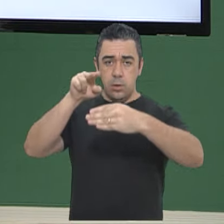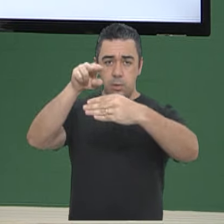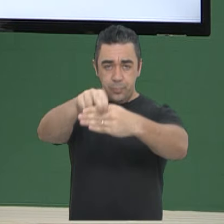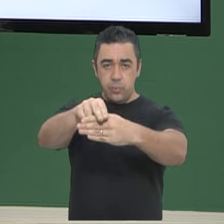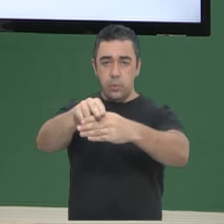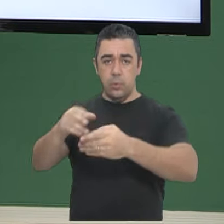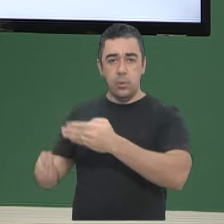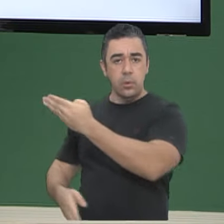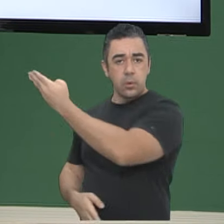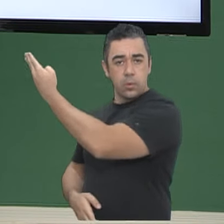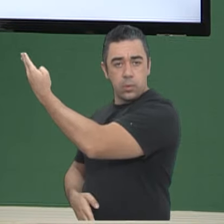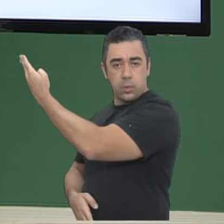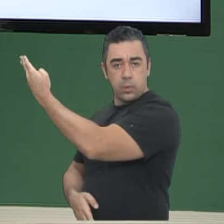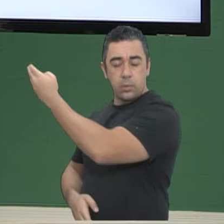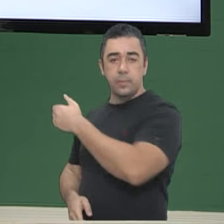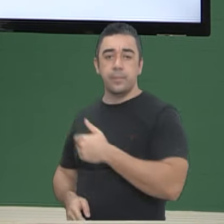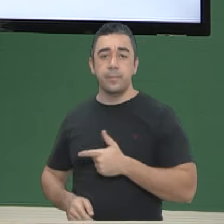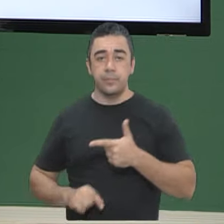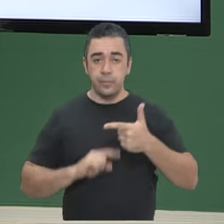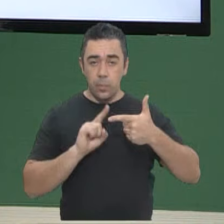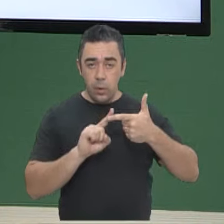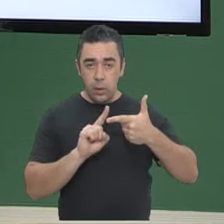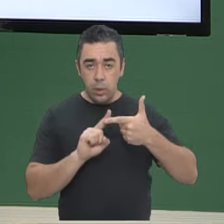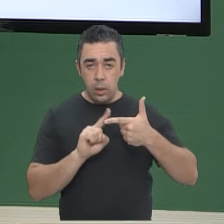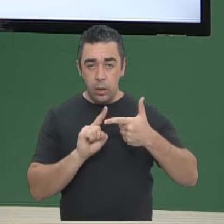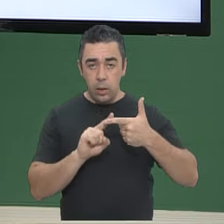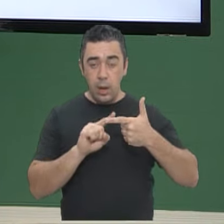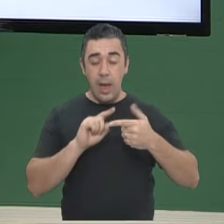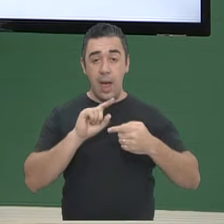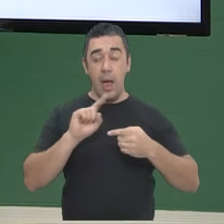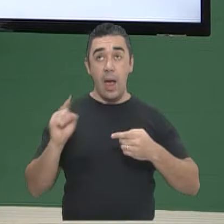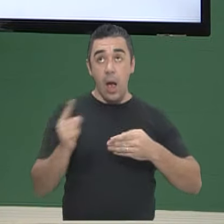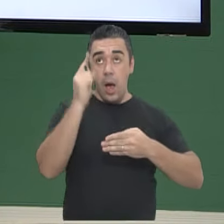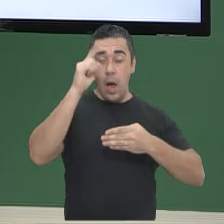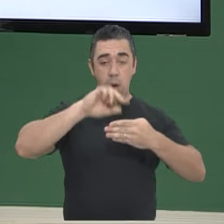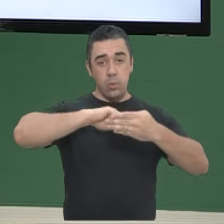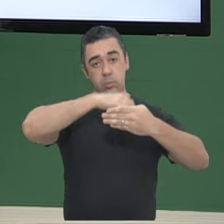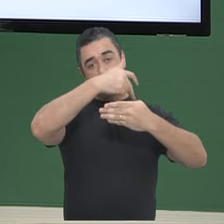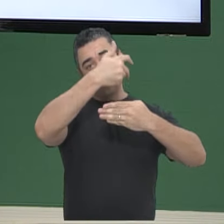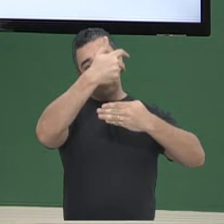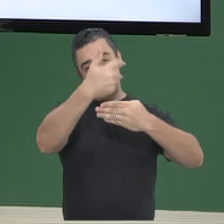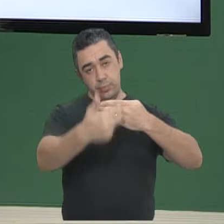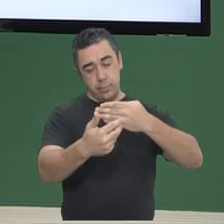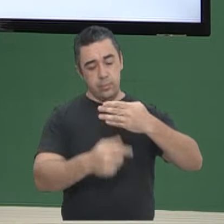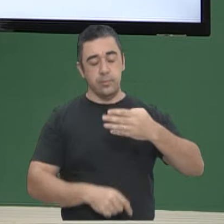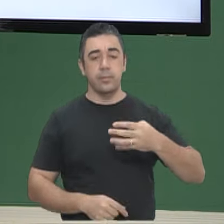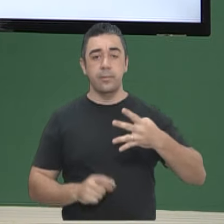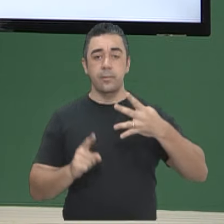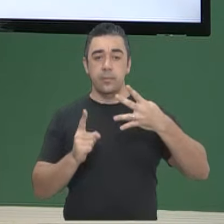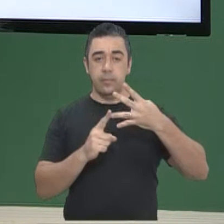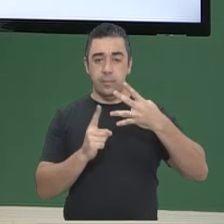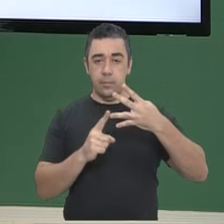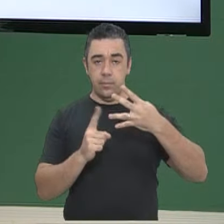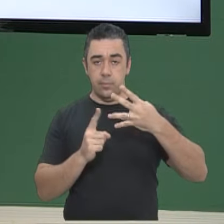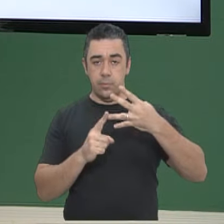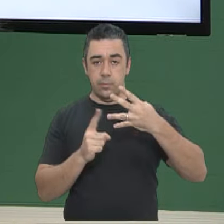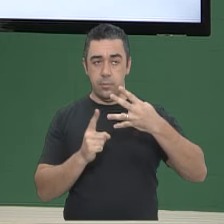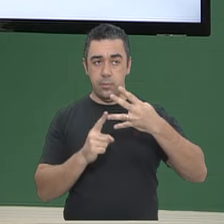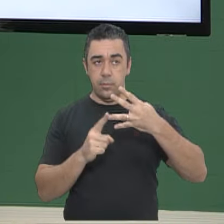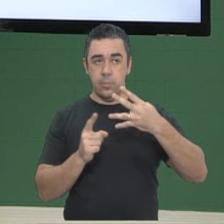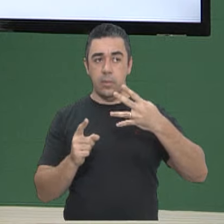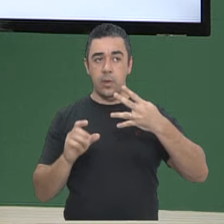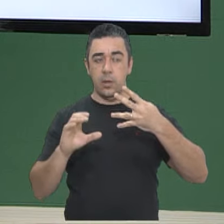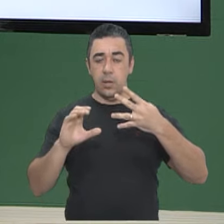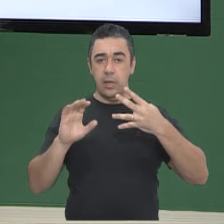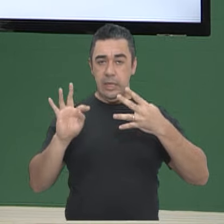direita. Temos o salto em altura, essa é a imagem da esquerda. Temos o salto triplo e o